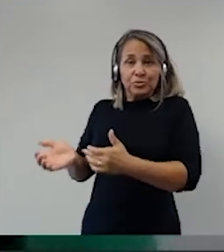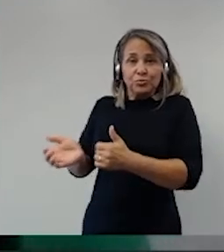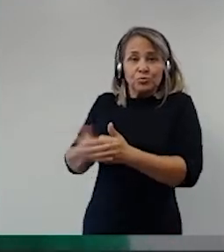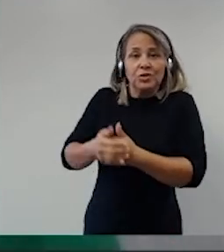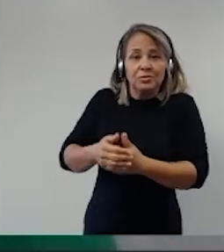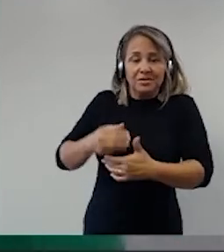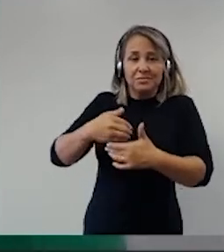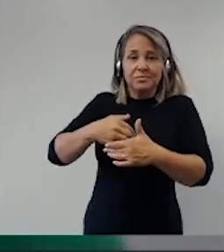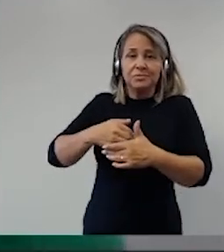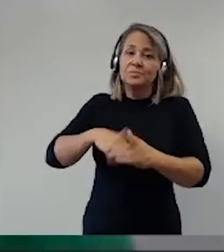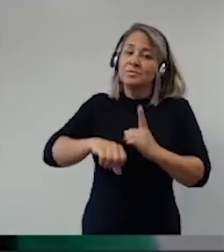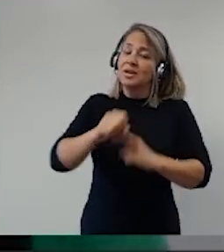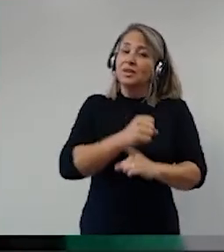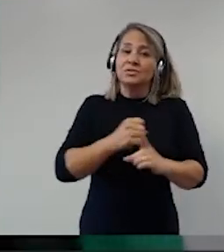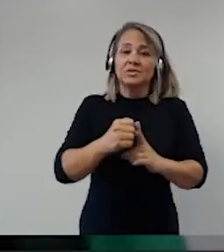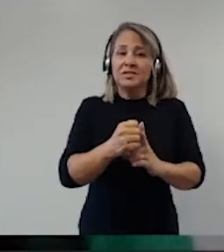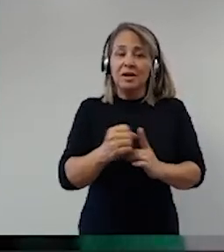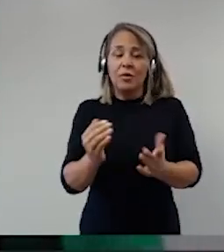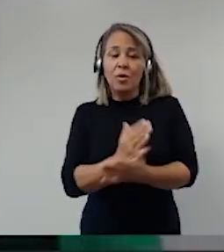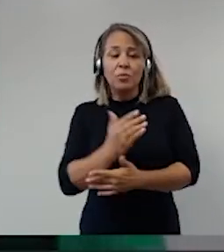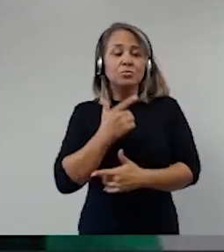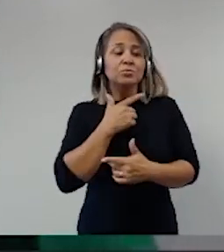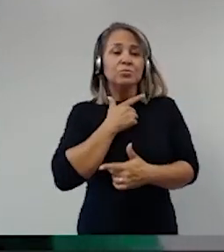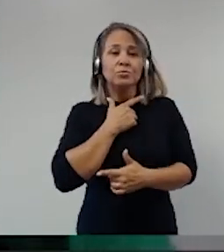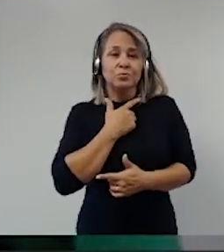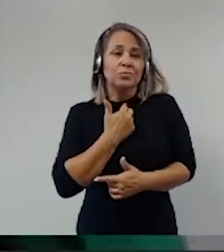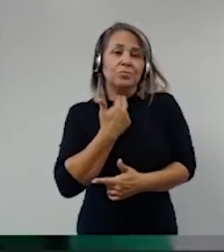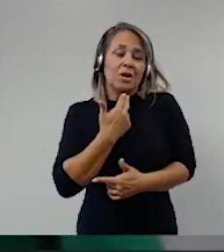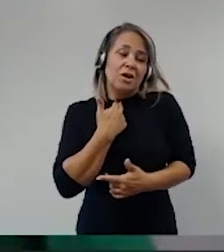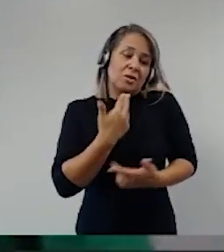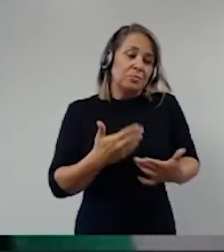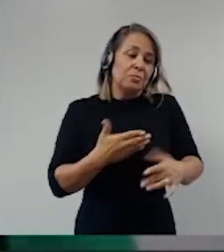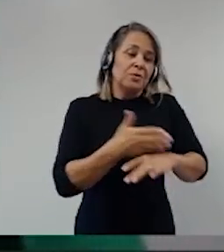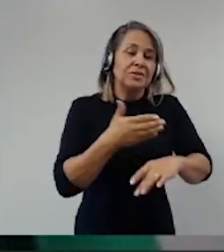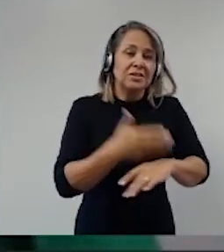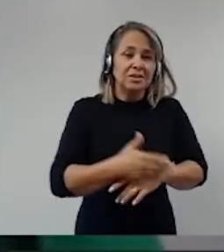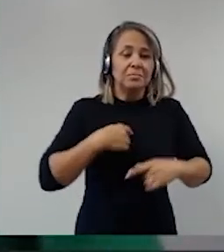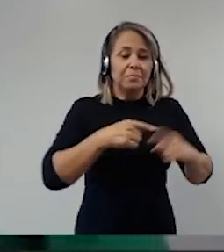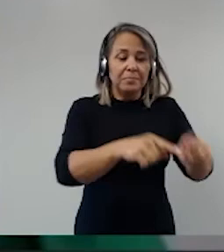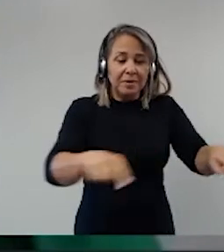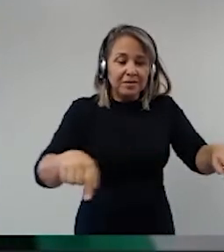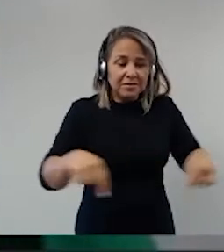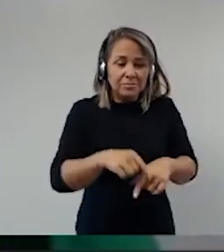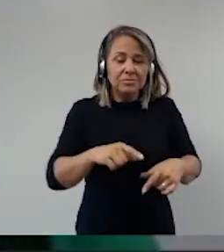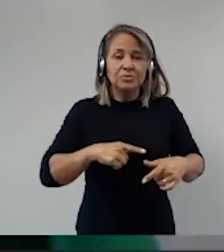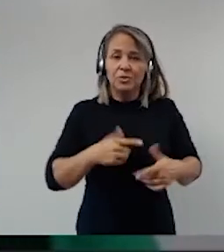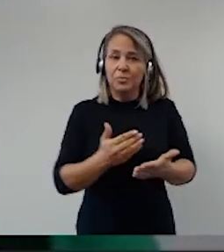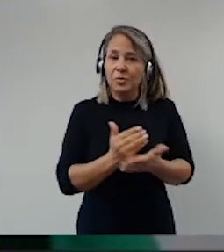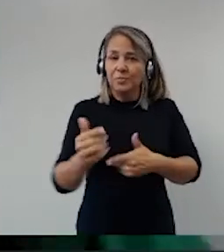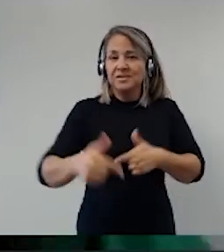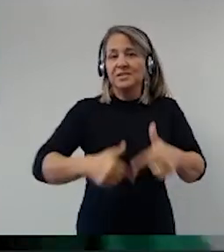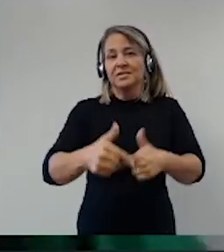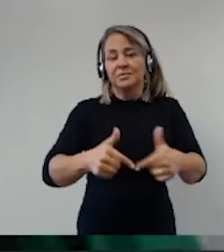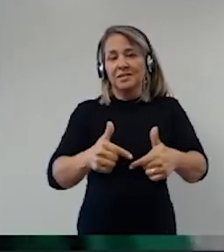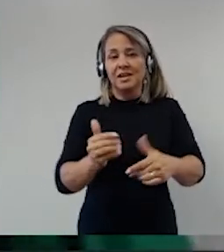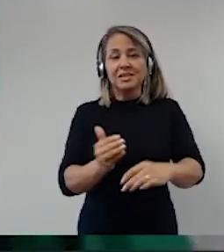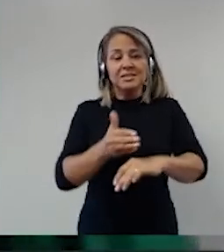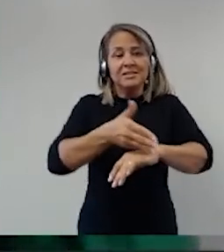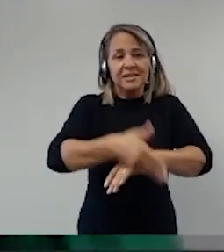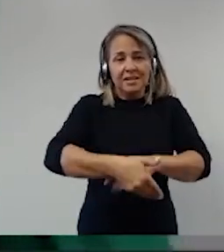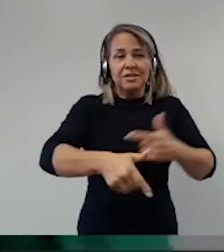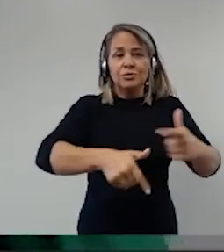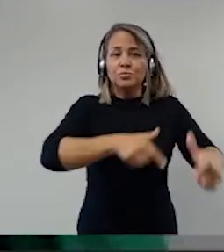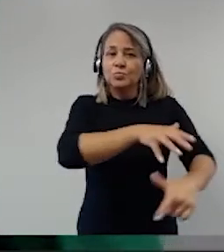durante, em muitos estados, um local que você não está tendo nem autorização ainda para abrir o escritório, para trabalhar, para você se inserir no mercado de